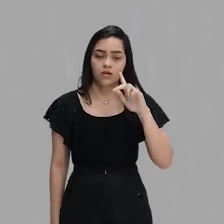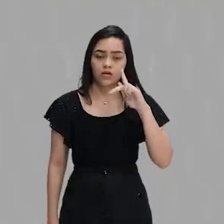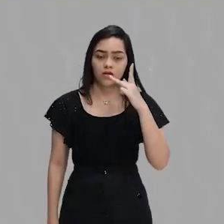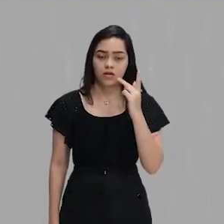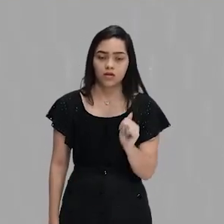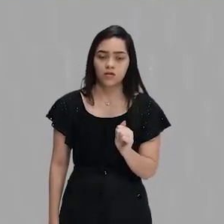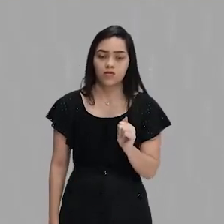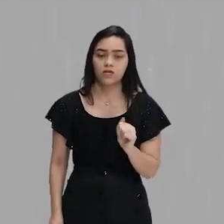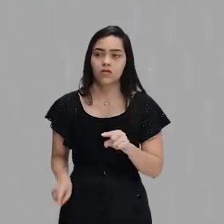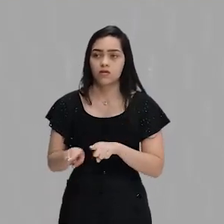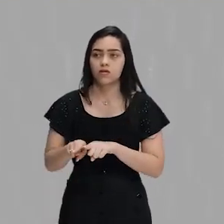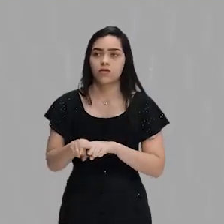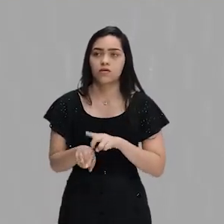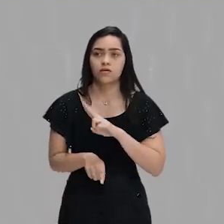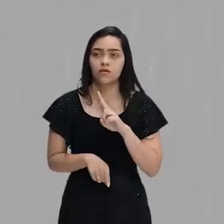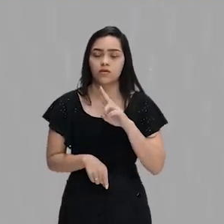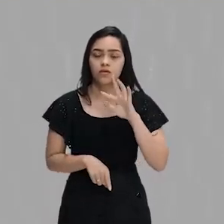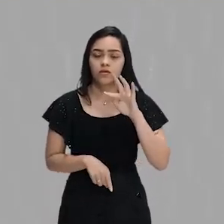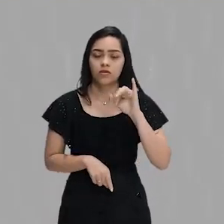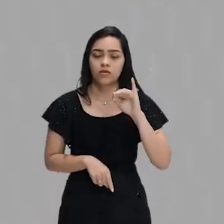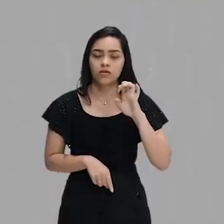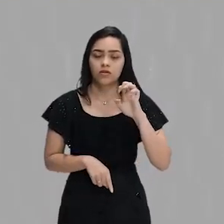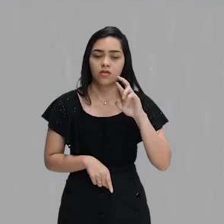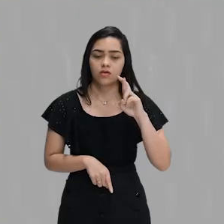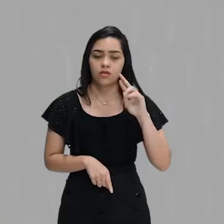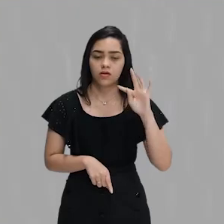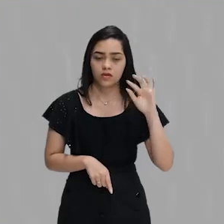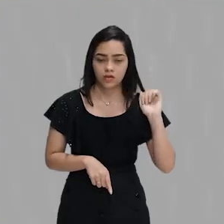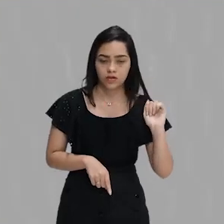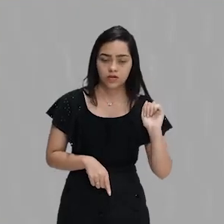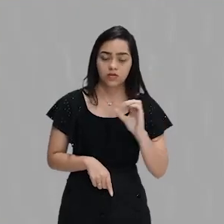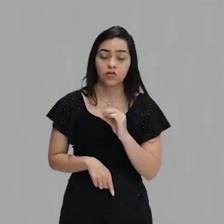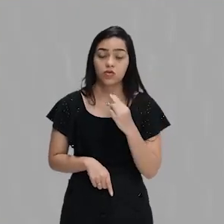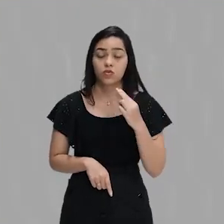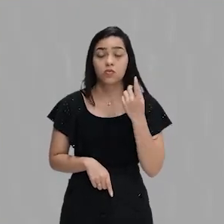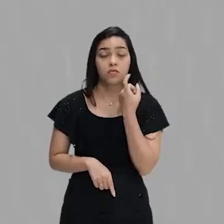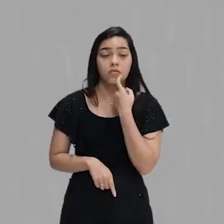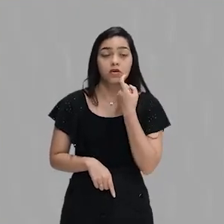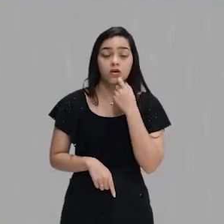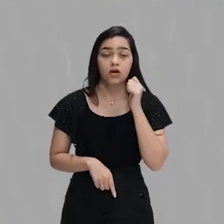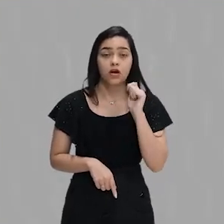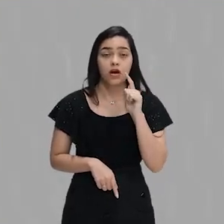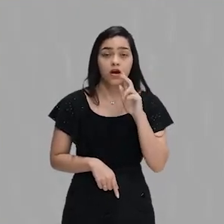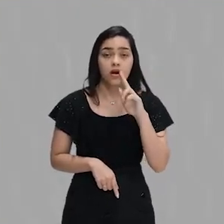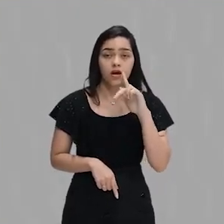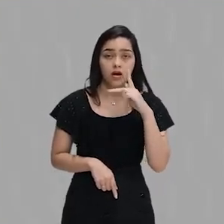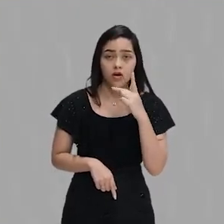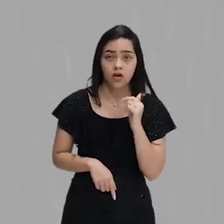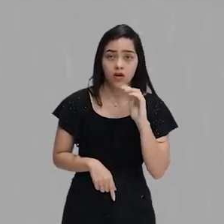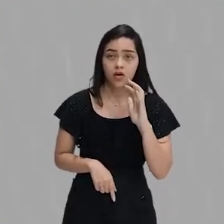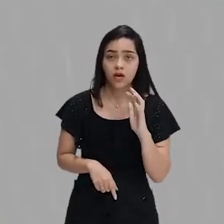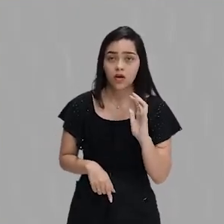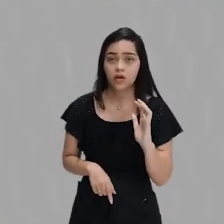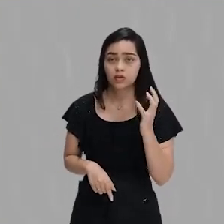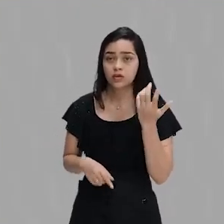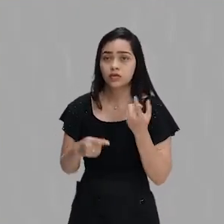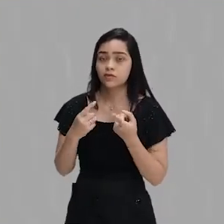peixe-agulha. Ele também é chamado de fieraster. Fieraster ou peixe-agulha. Então isso ocorre